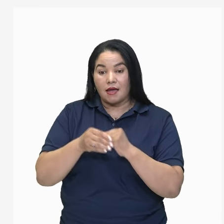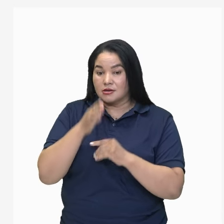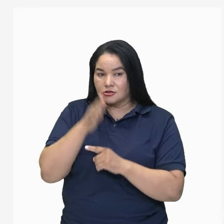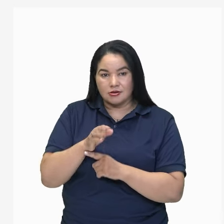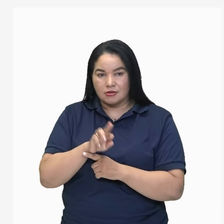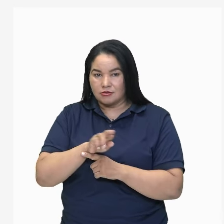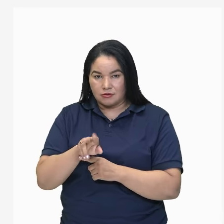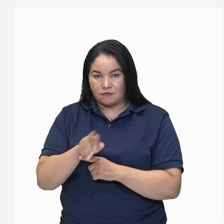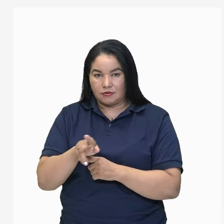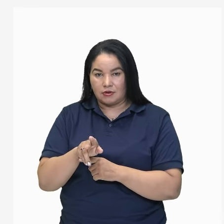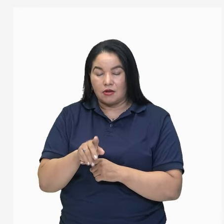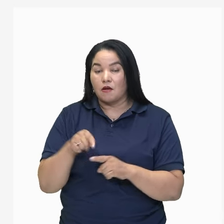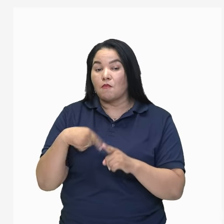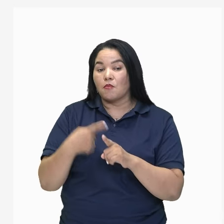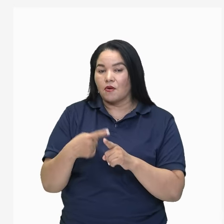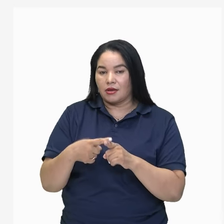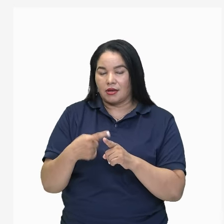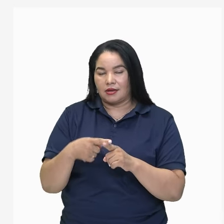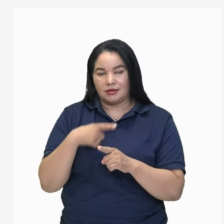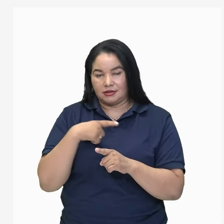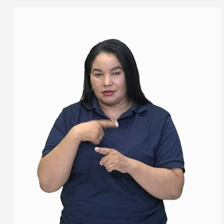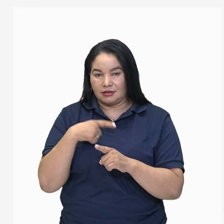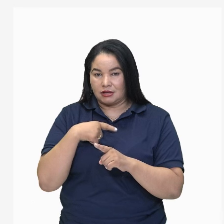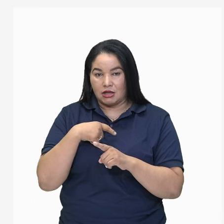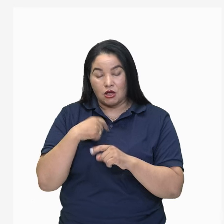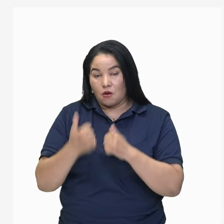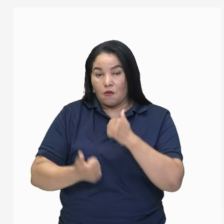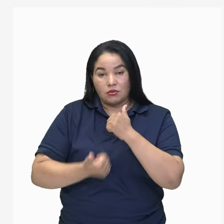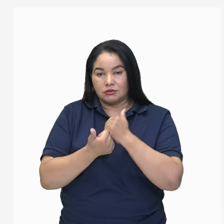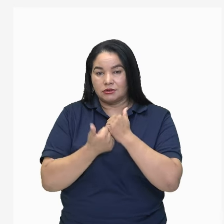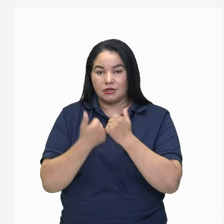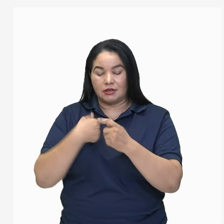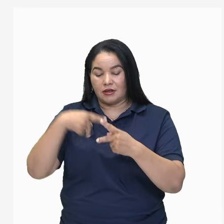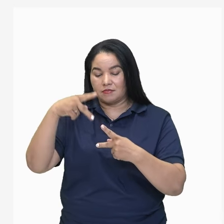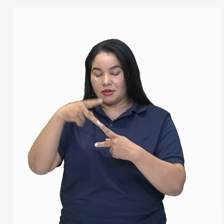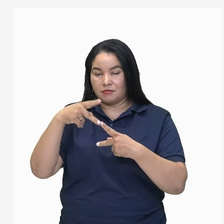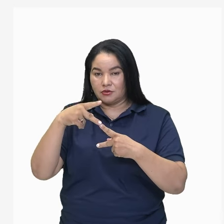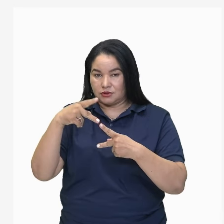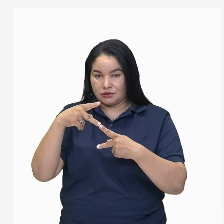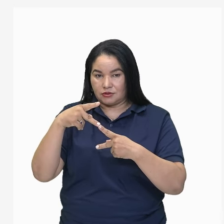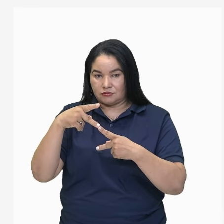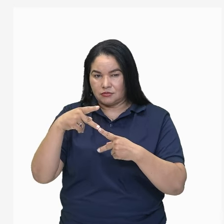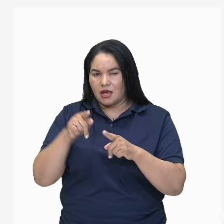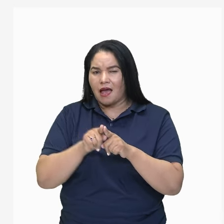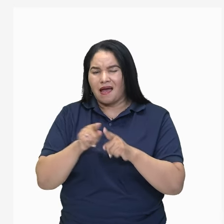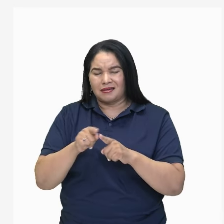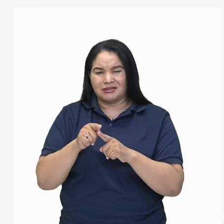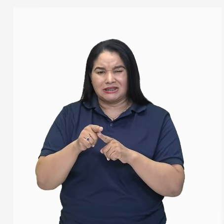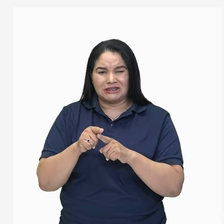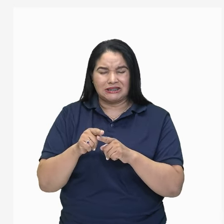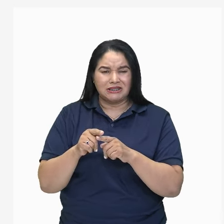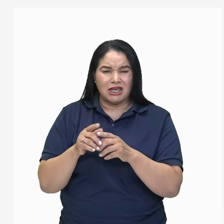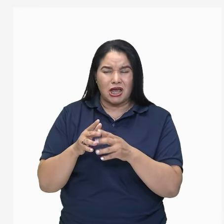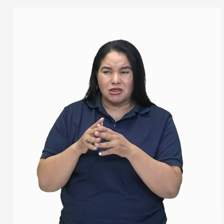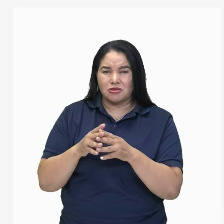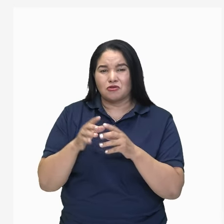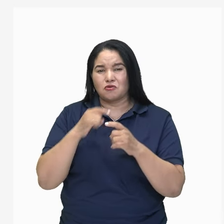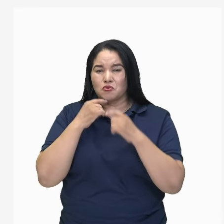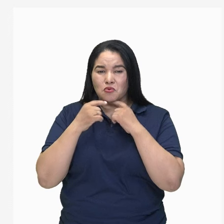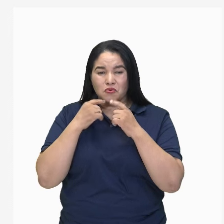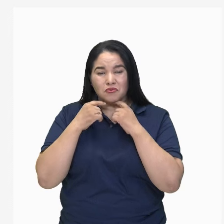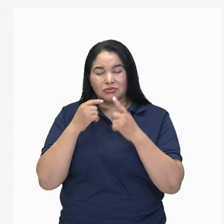por quê? Porque vai ter esse auxílio da preposição. Ai, professora, eu tenho dúvidas, às vezes eu esqueço. Quais são